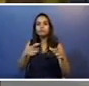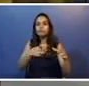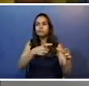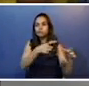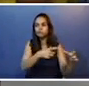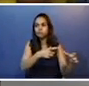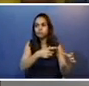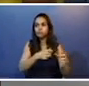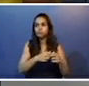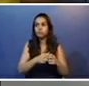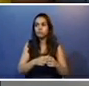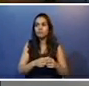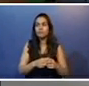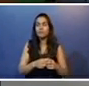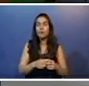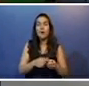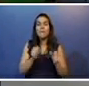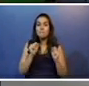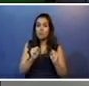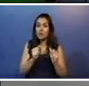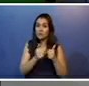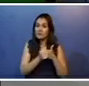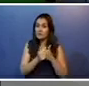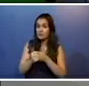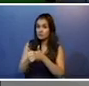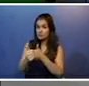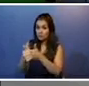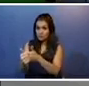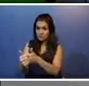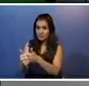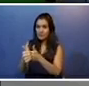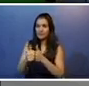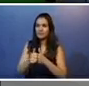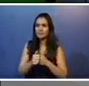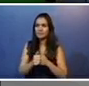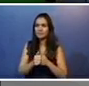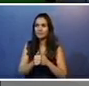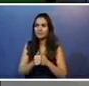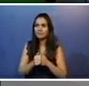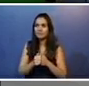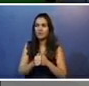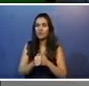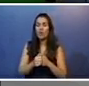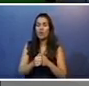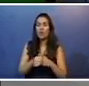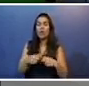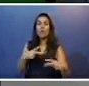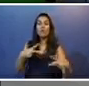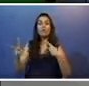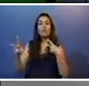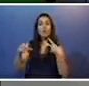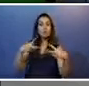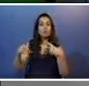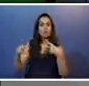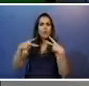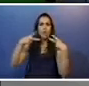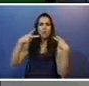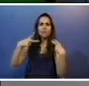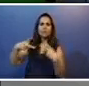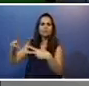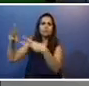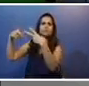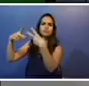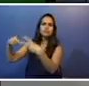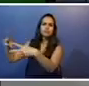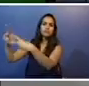Ao serem transportadas, lembra da florzinha lá que foi as mais leves, conseguem ser transportadas pelo vento.